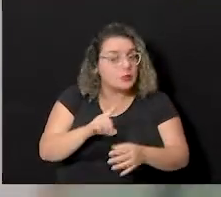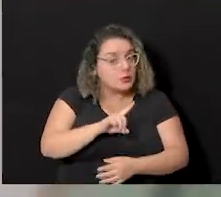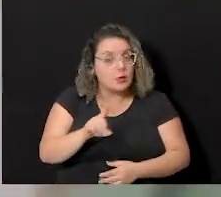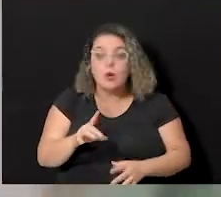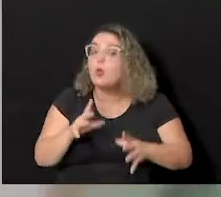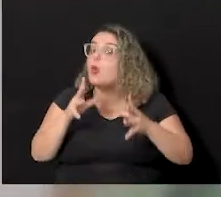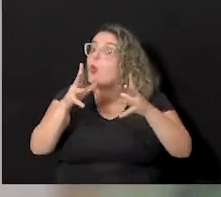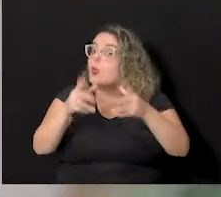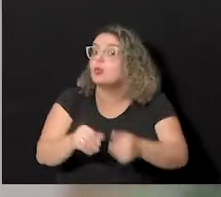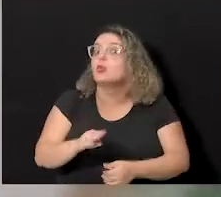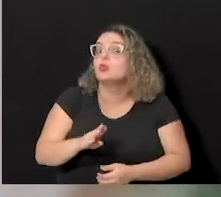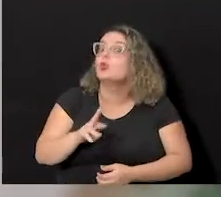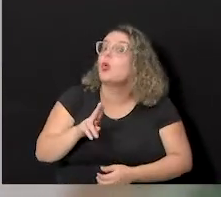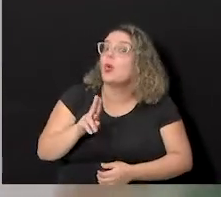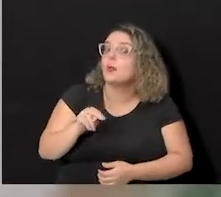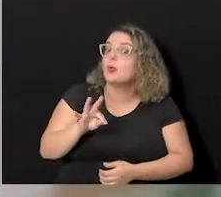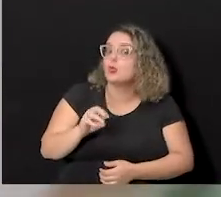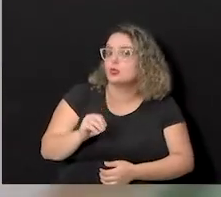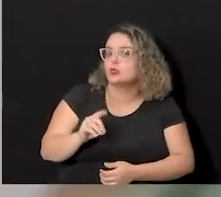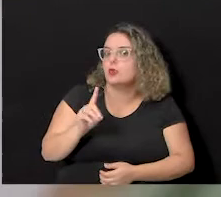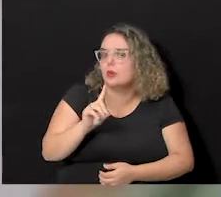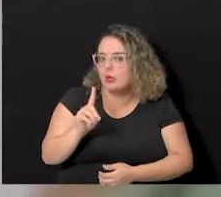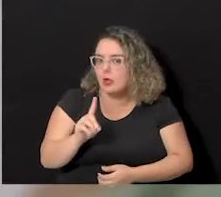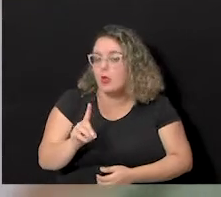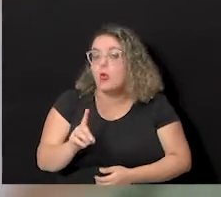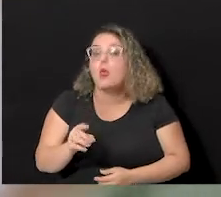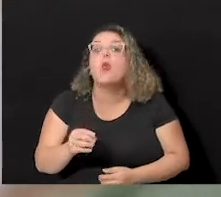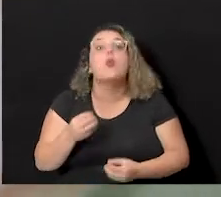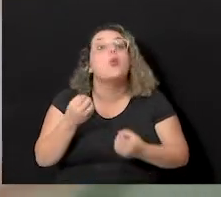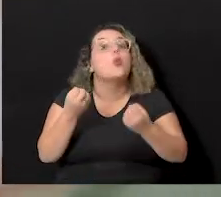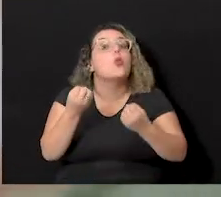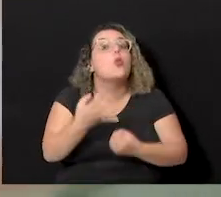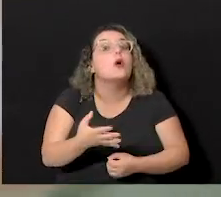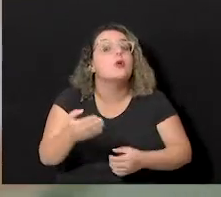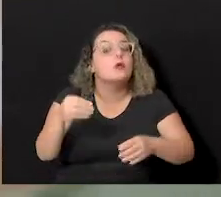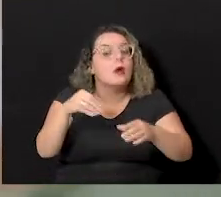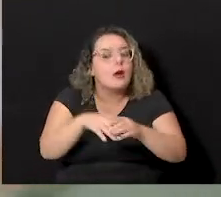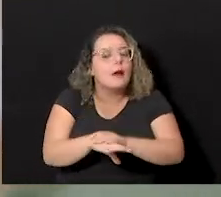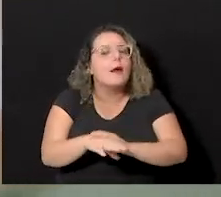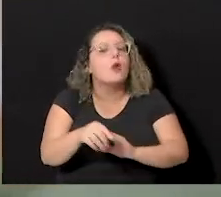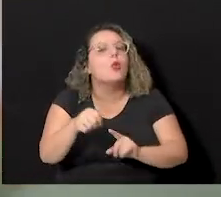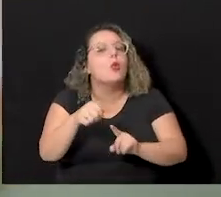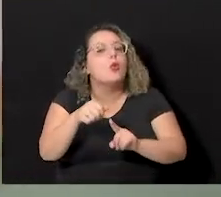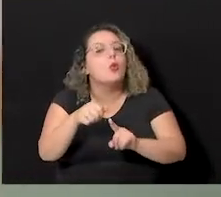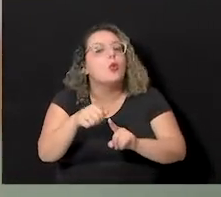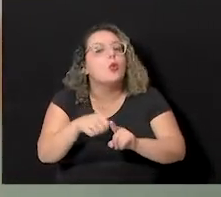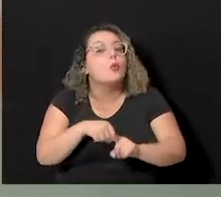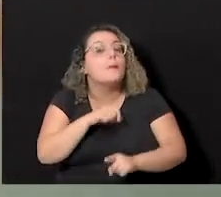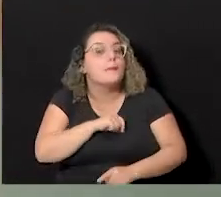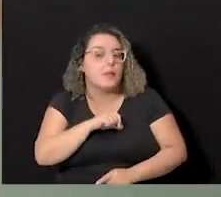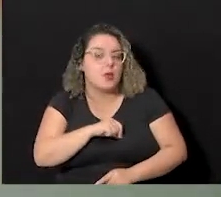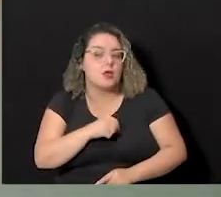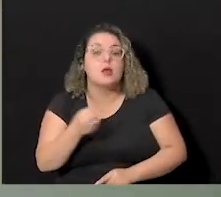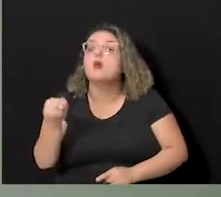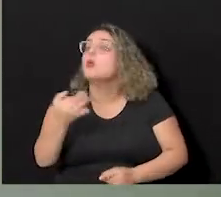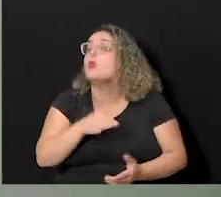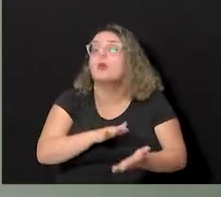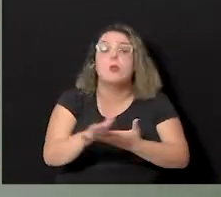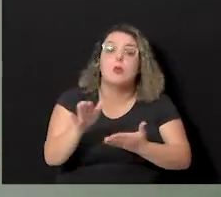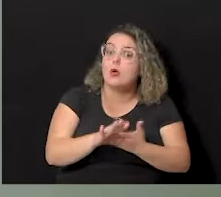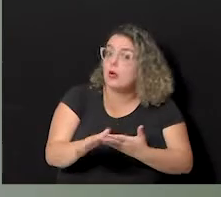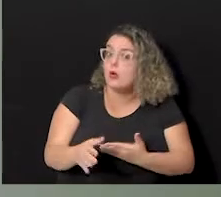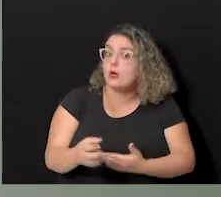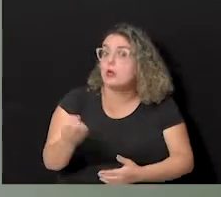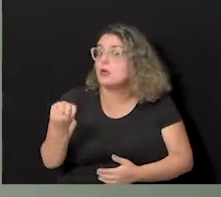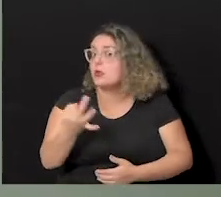Não aquele salário bruto que aparece lá no seu holerite. Quanto cai na sua conta e quanto você gasta e quanto sobra para